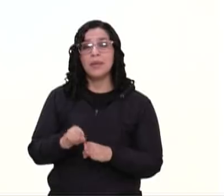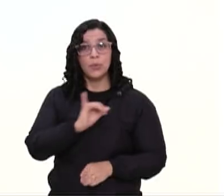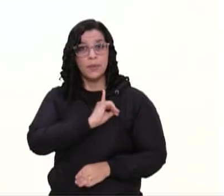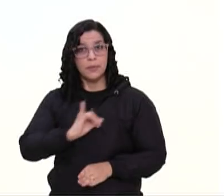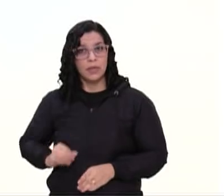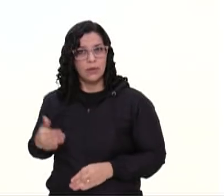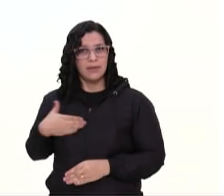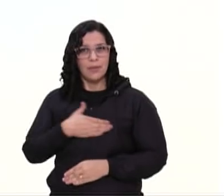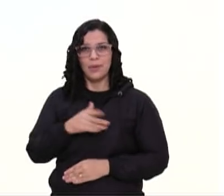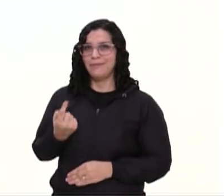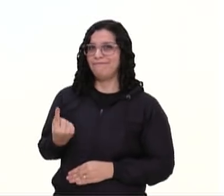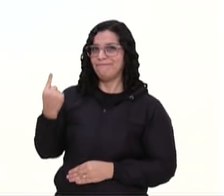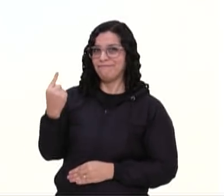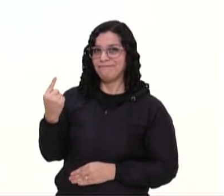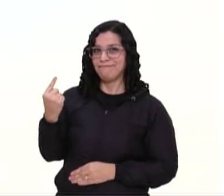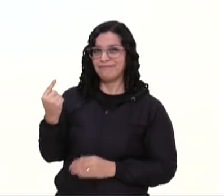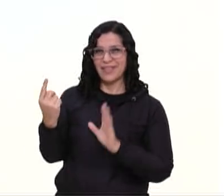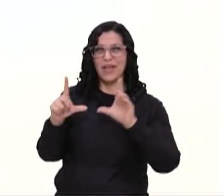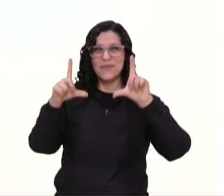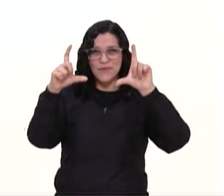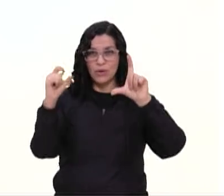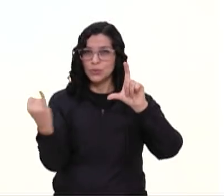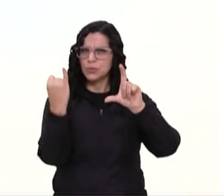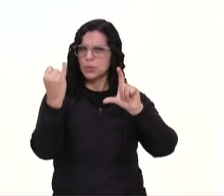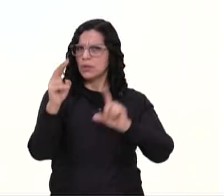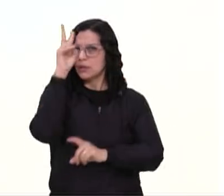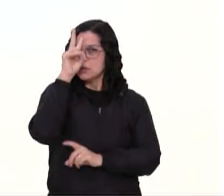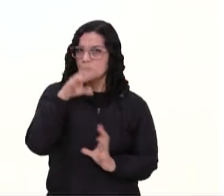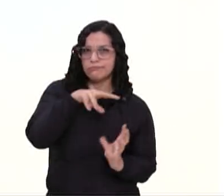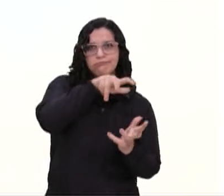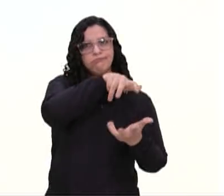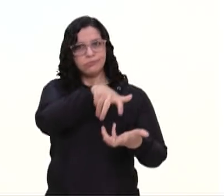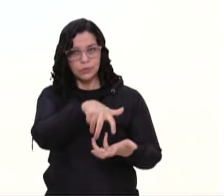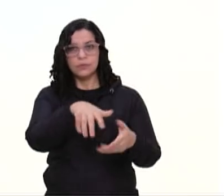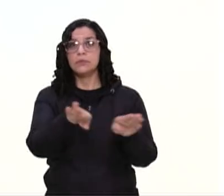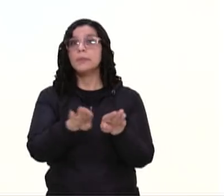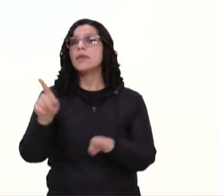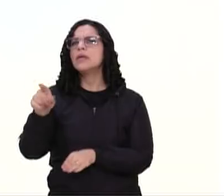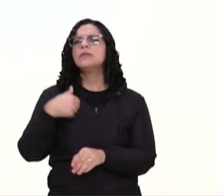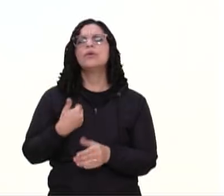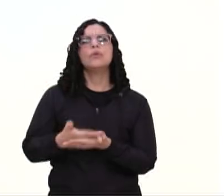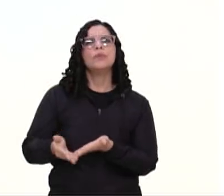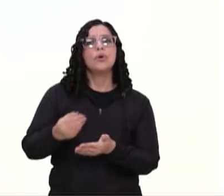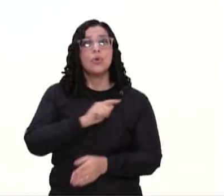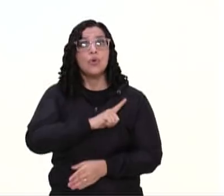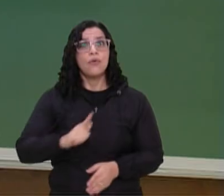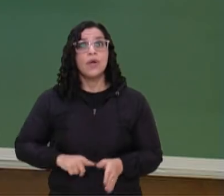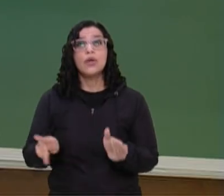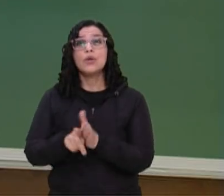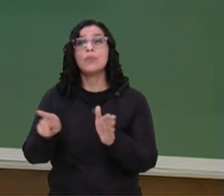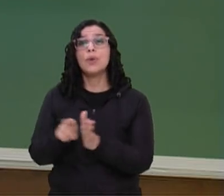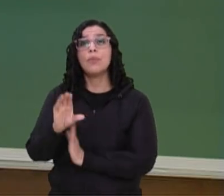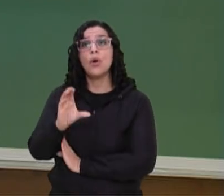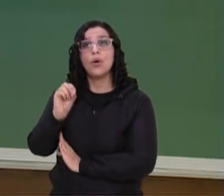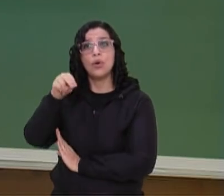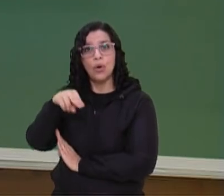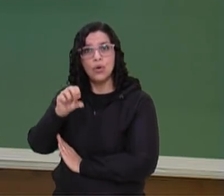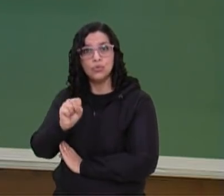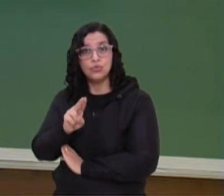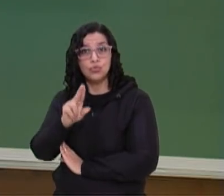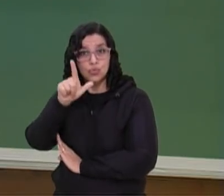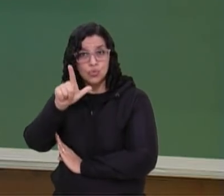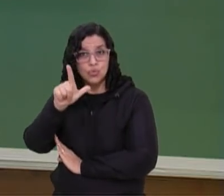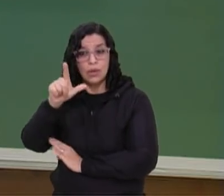Napoleão, essa figura emblemática, importantíssima para a história do mundo, ele começou seu governo como cônsul da França. Isso a gente já